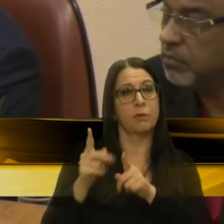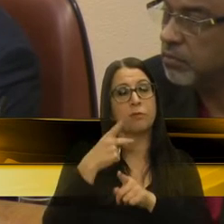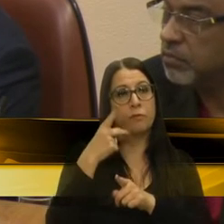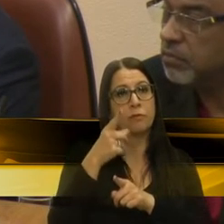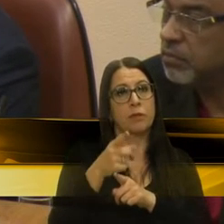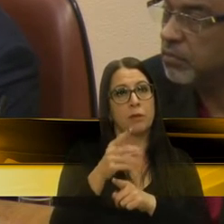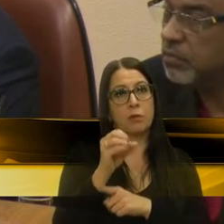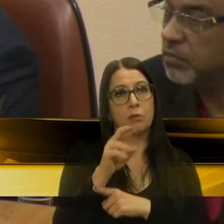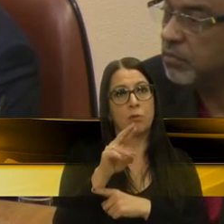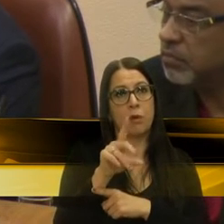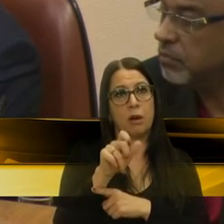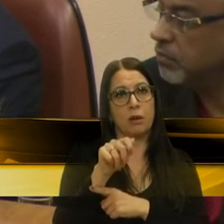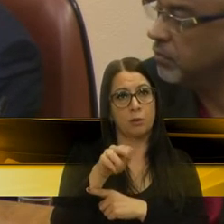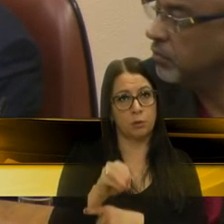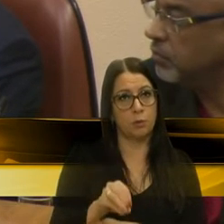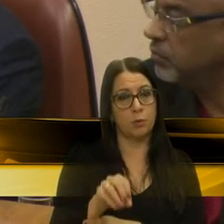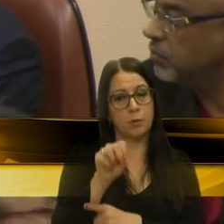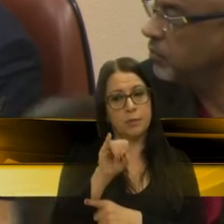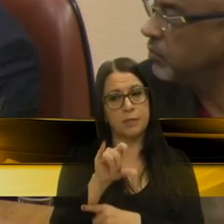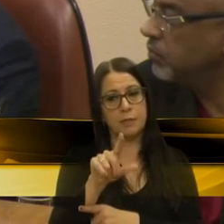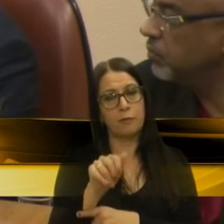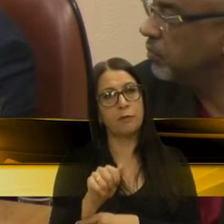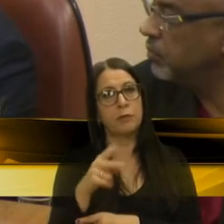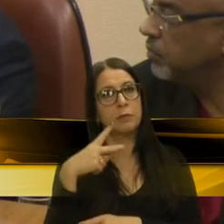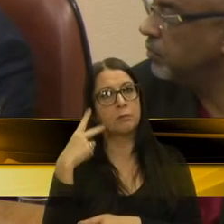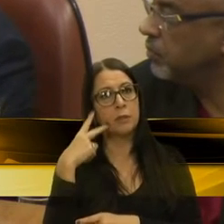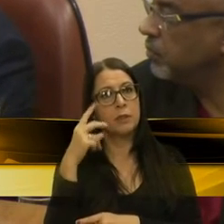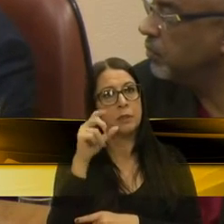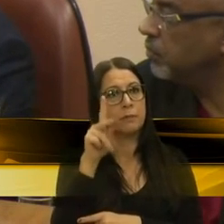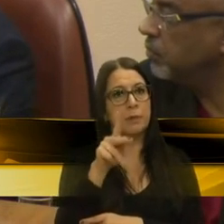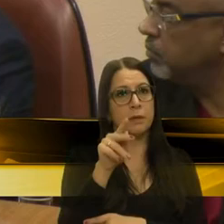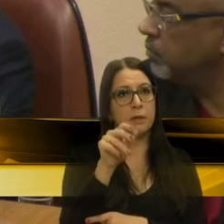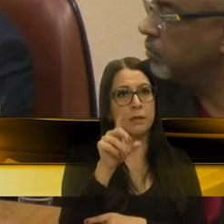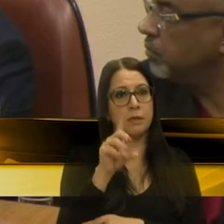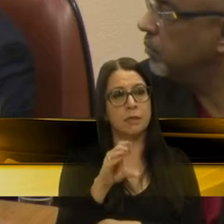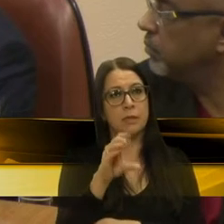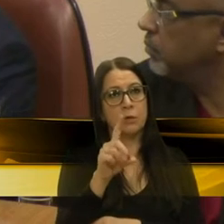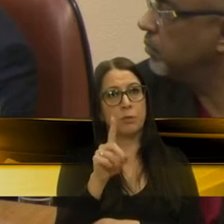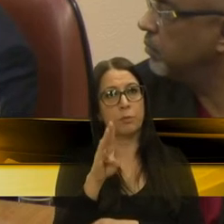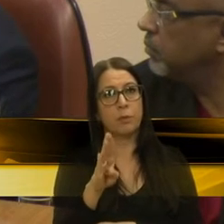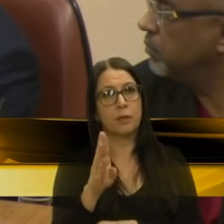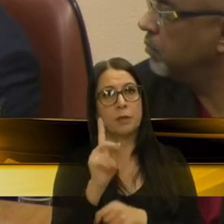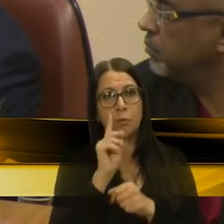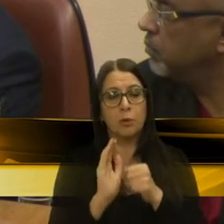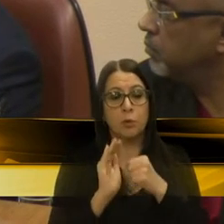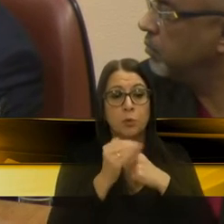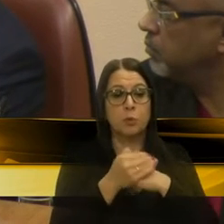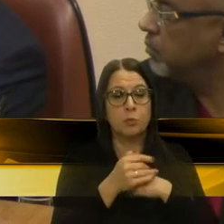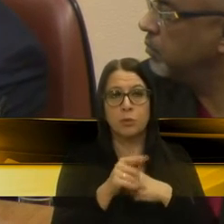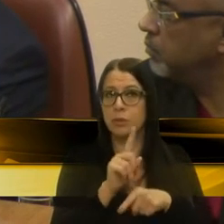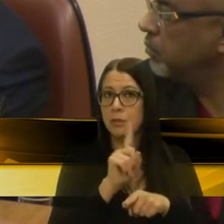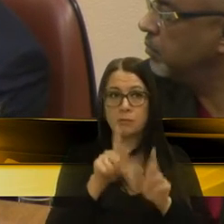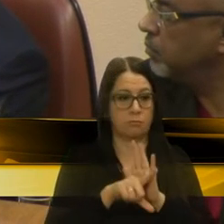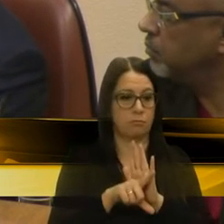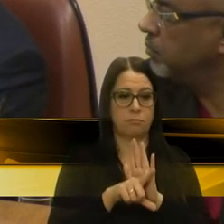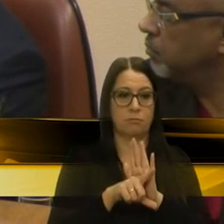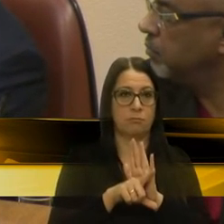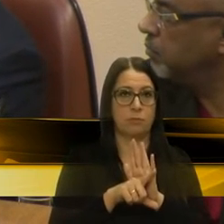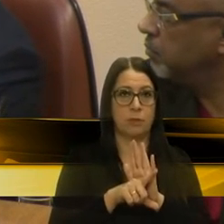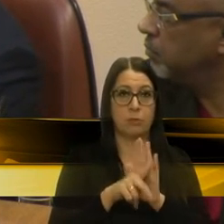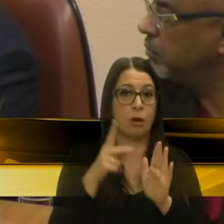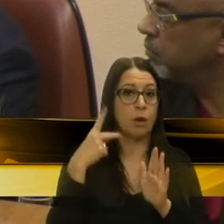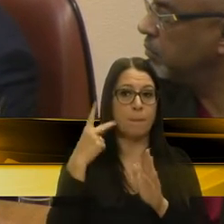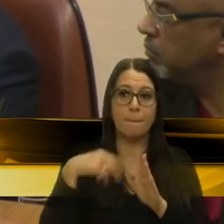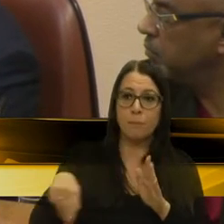do Orlando Silva, que é um deputado do PCdoB, que diz: politizar o assunto é encobrir ilegalidades. Não se trata de politizar o